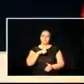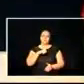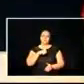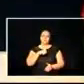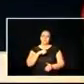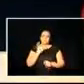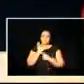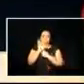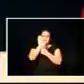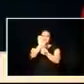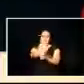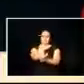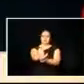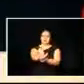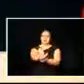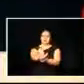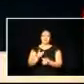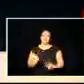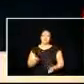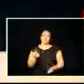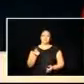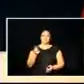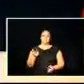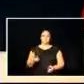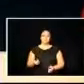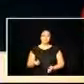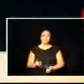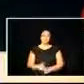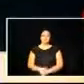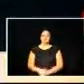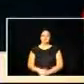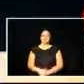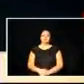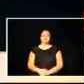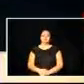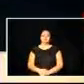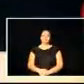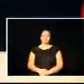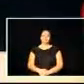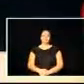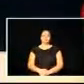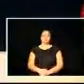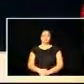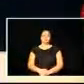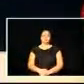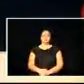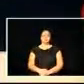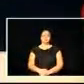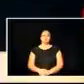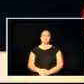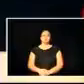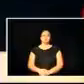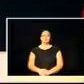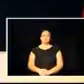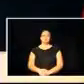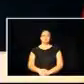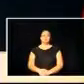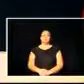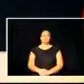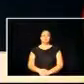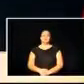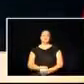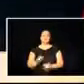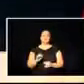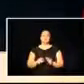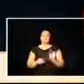corrente derivada da lei, medida provisória ou ato administrativo normativo que fixe o ente a obrigação legal